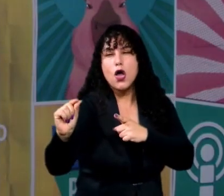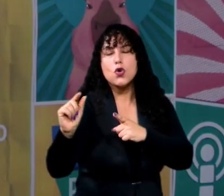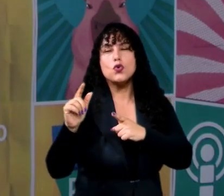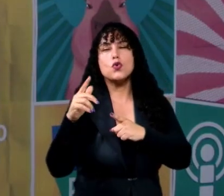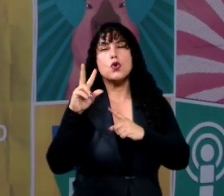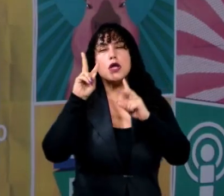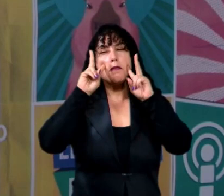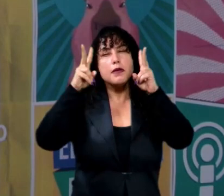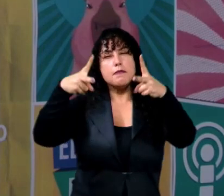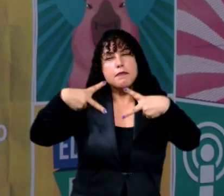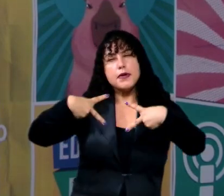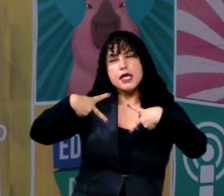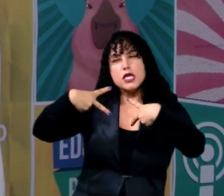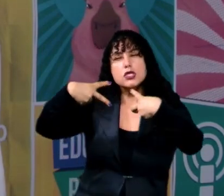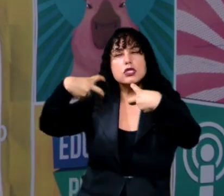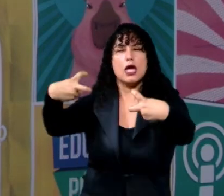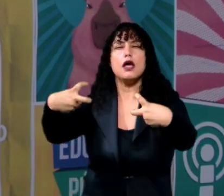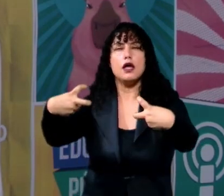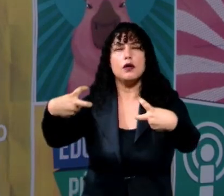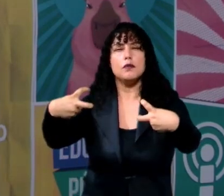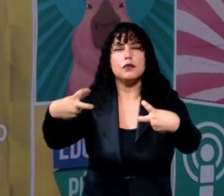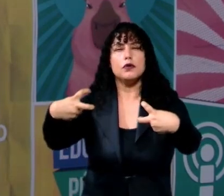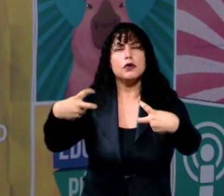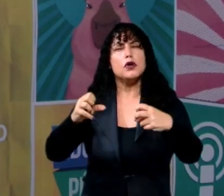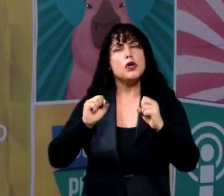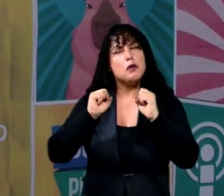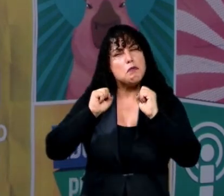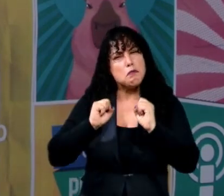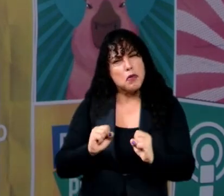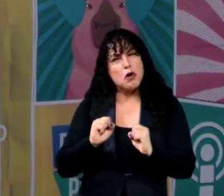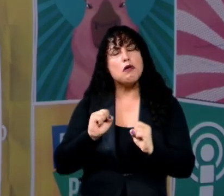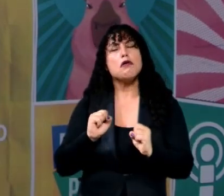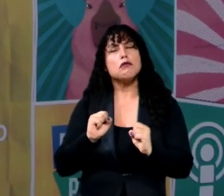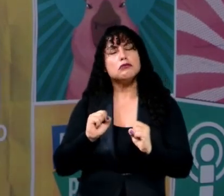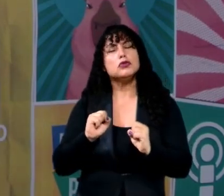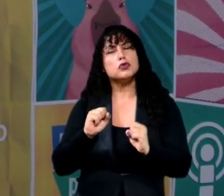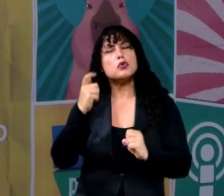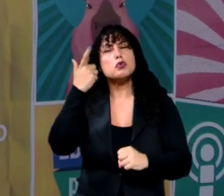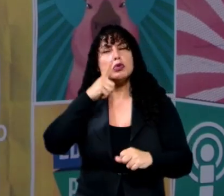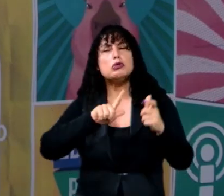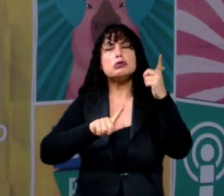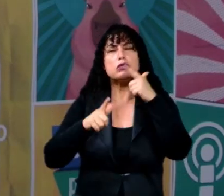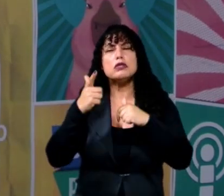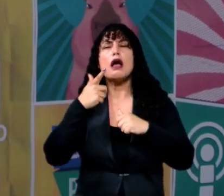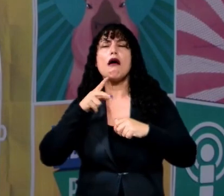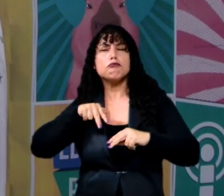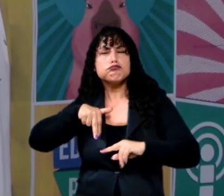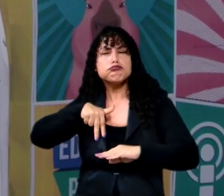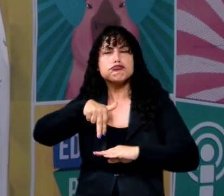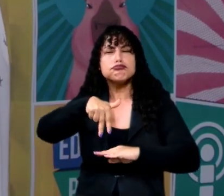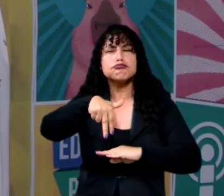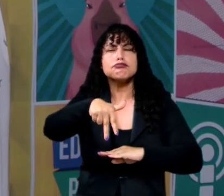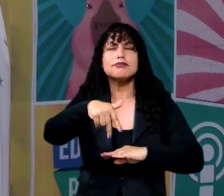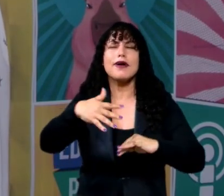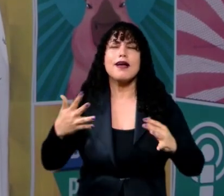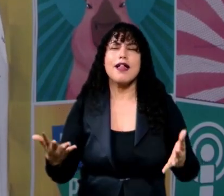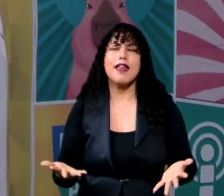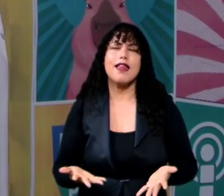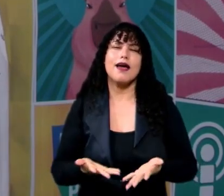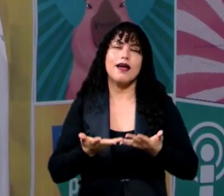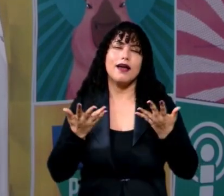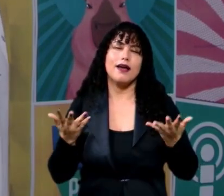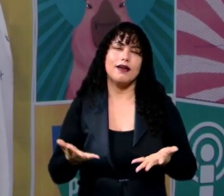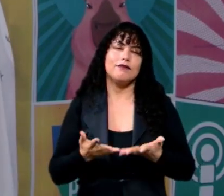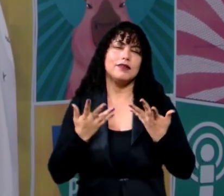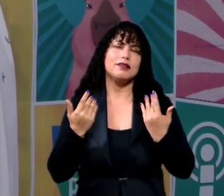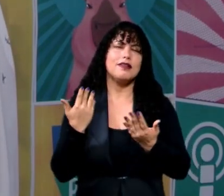me observo. E posso lidar com o resto da travessia de uma forma mais leve. Não